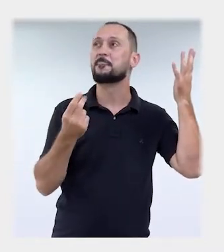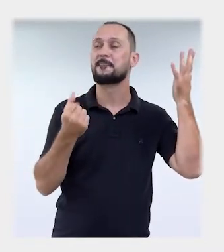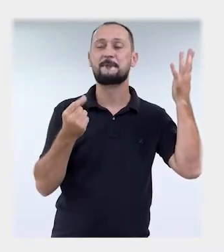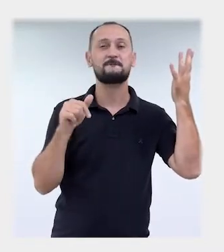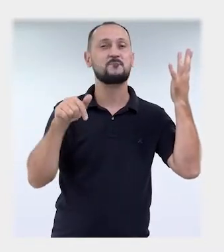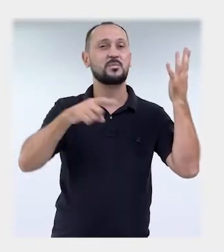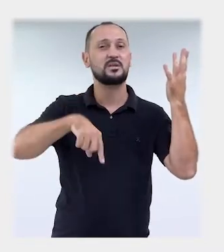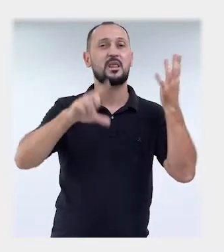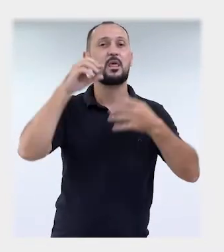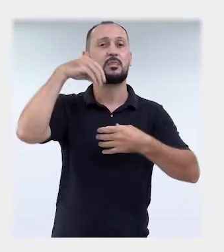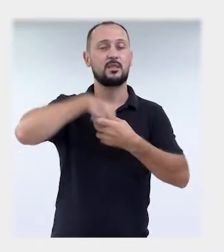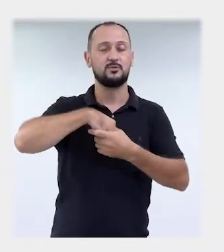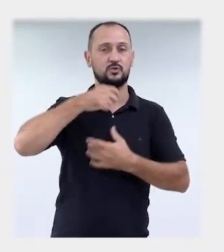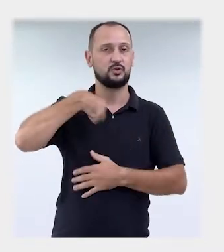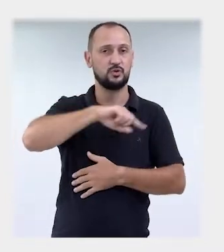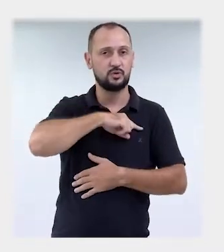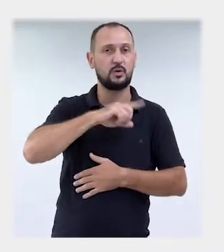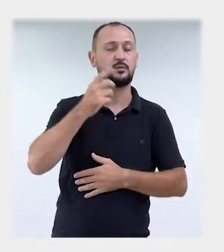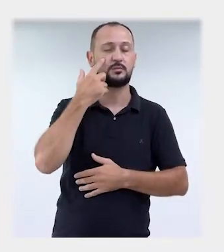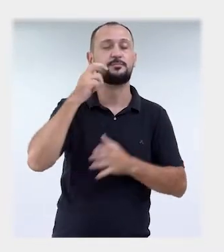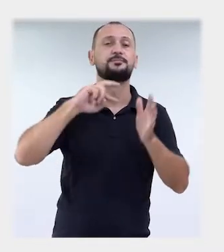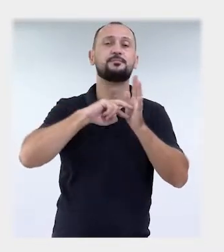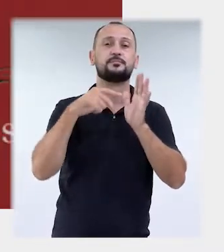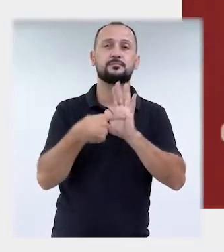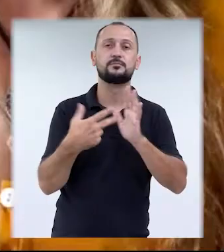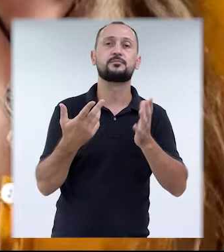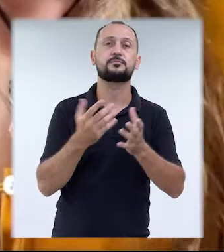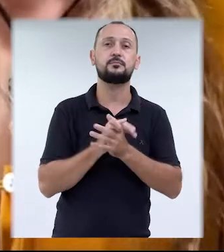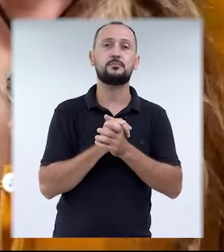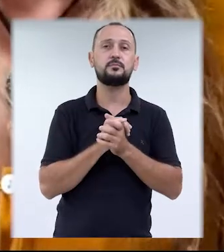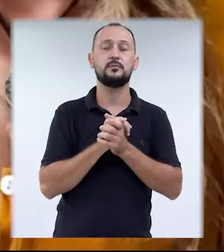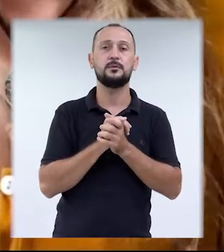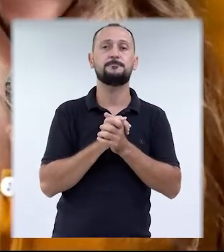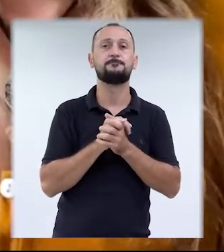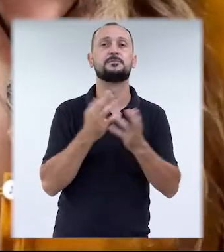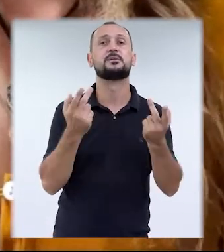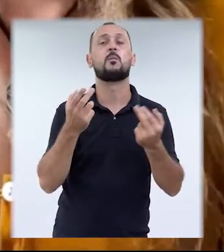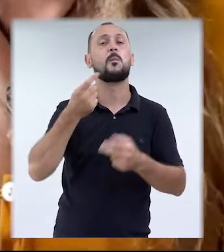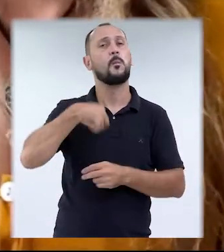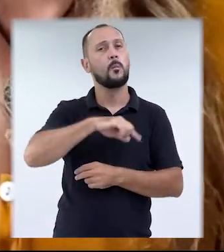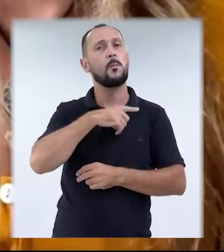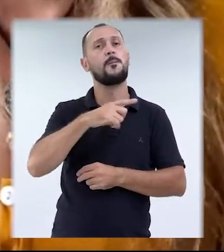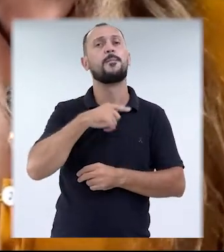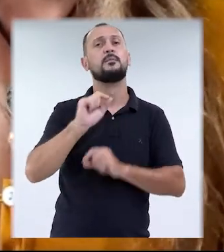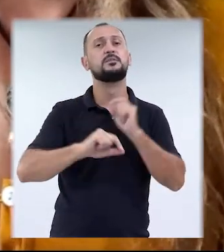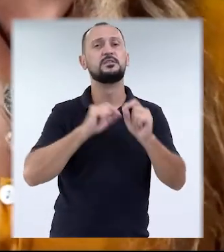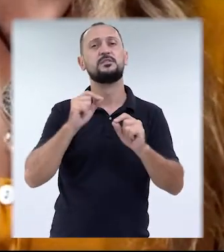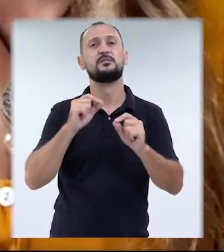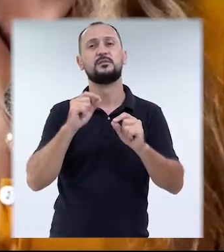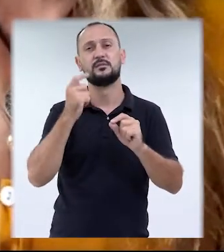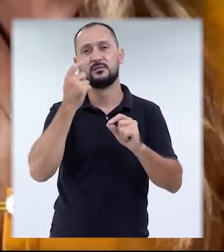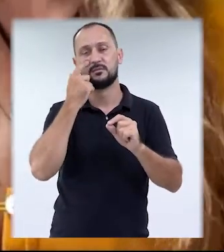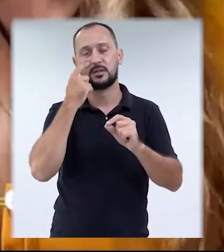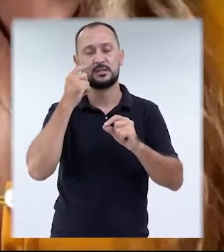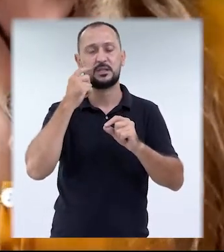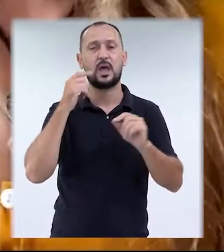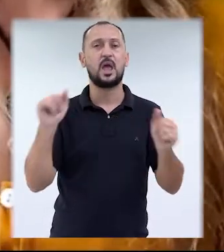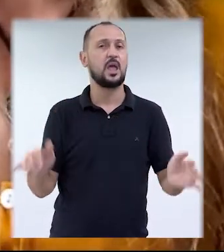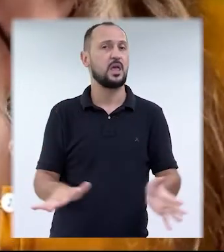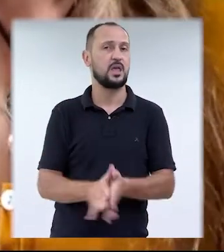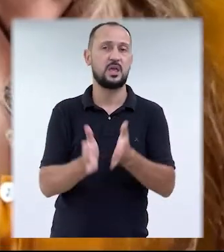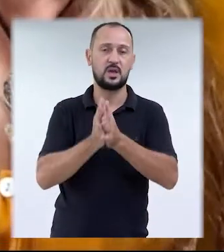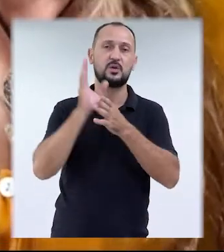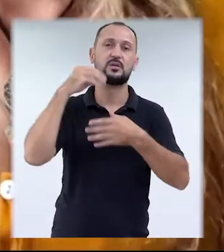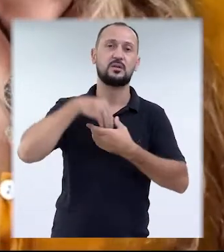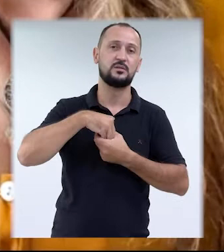que existe dentro de nós de uma forma metafórica, como se nós todos tivéssemos toda essa riqueza dentro da